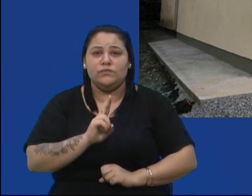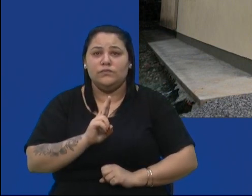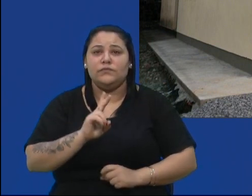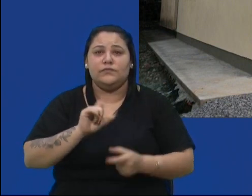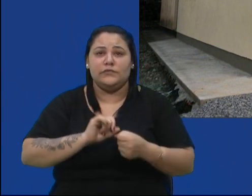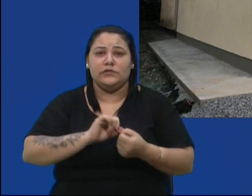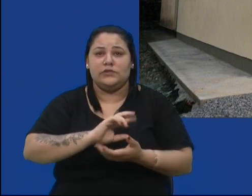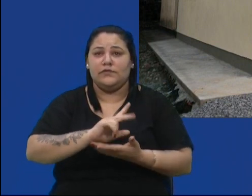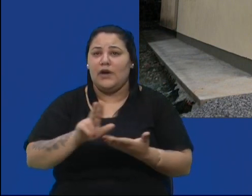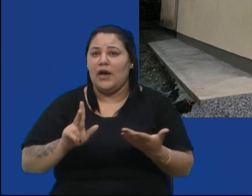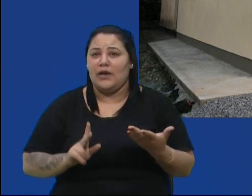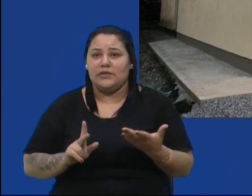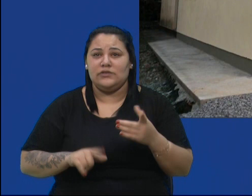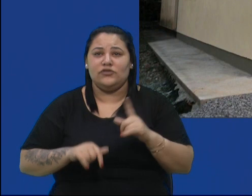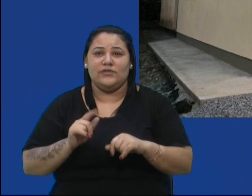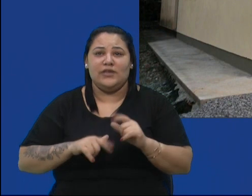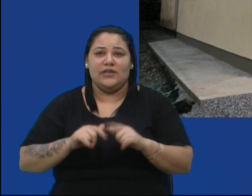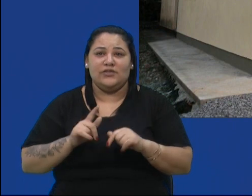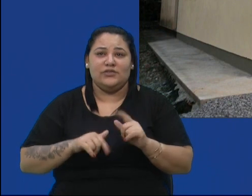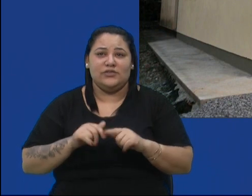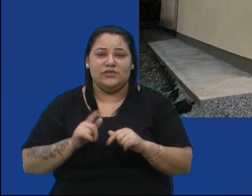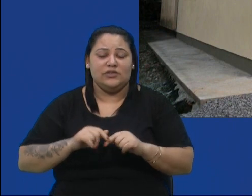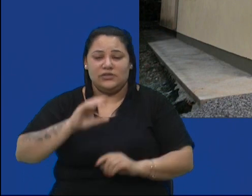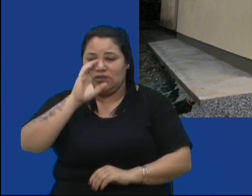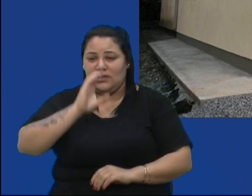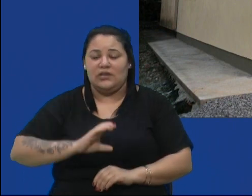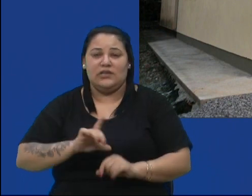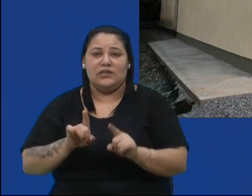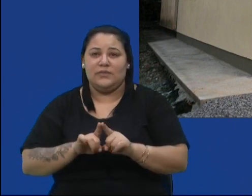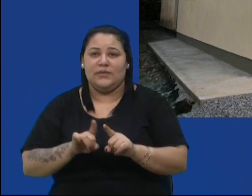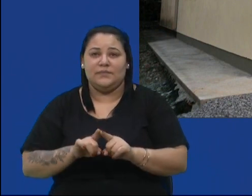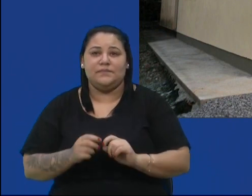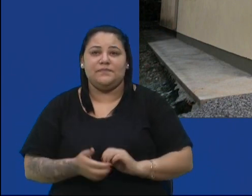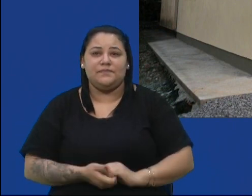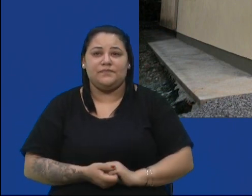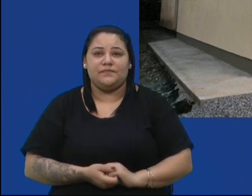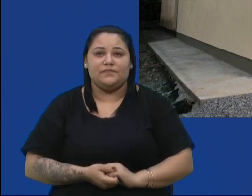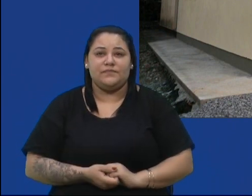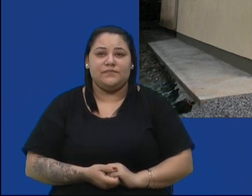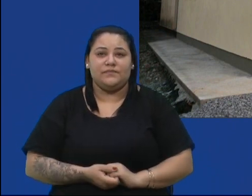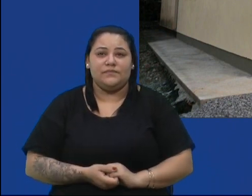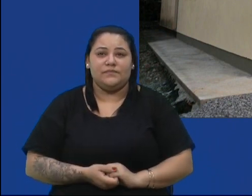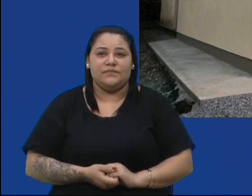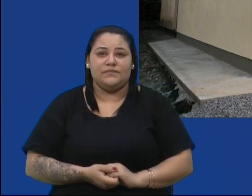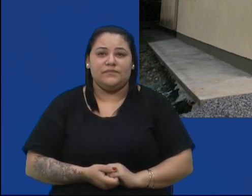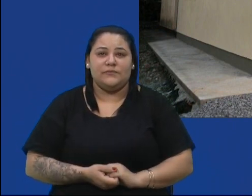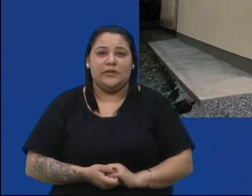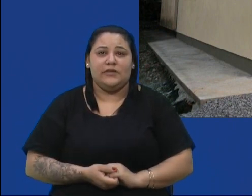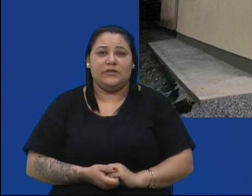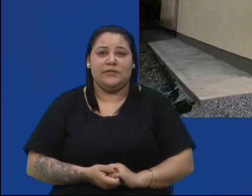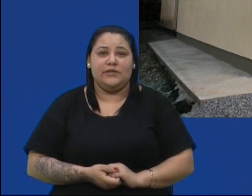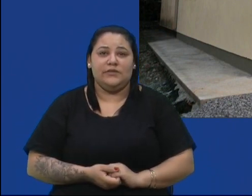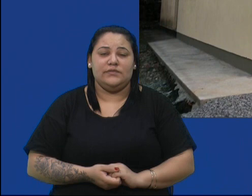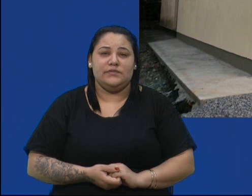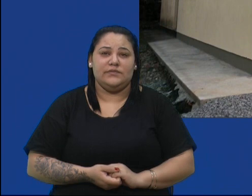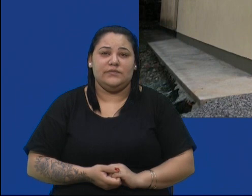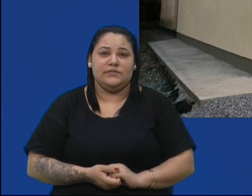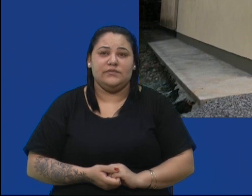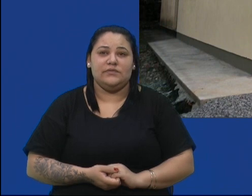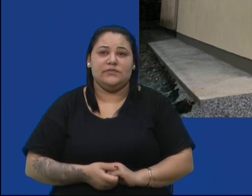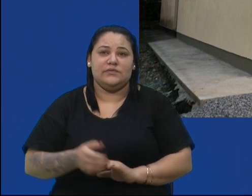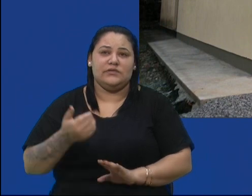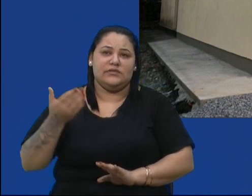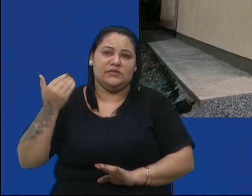ali. Eu digo que é um espaço de cidadania, um espaço plural. E naquela época, o